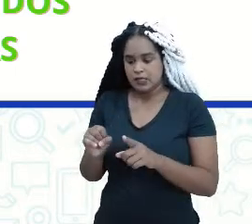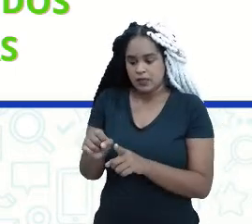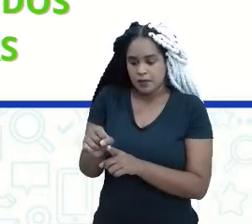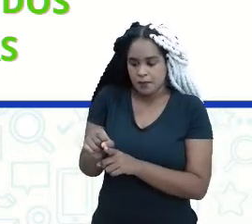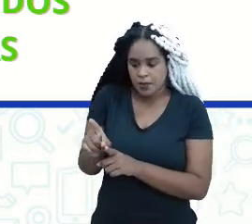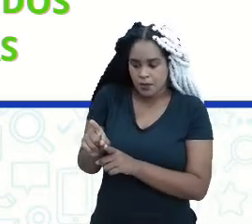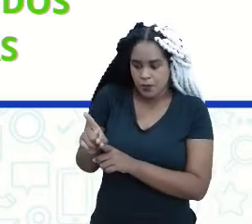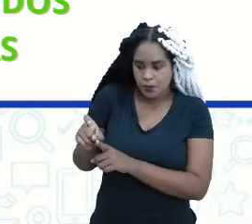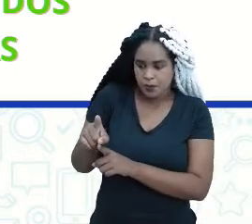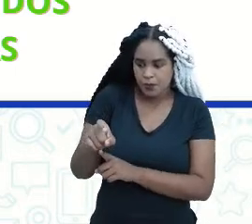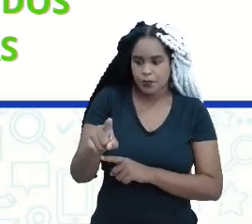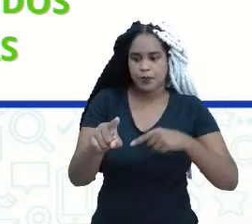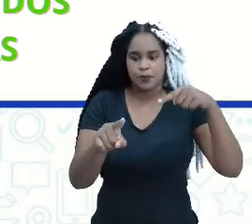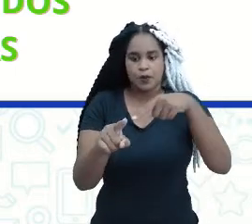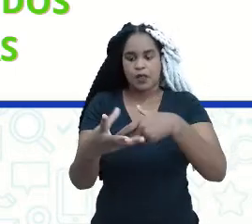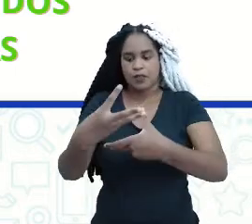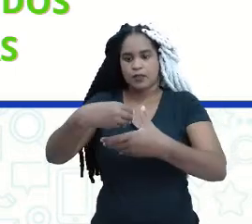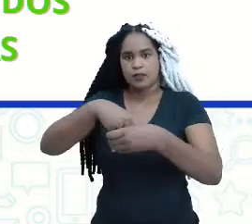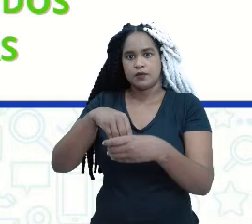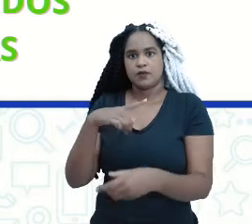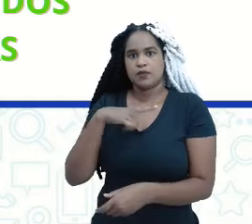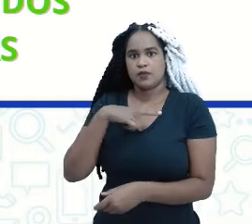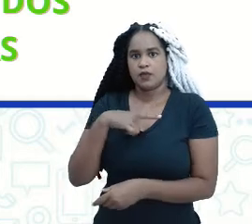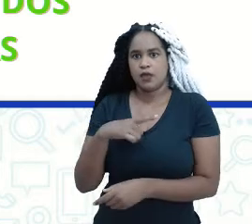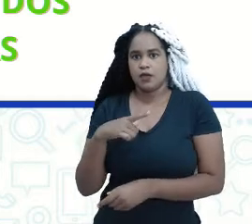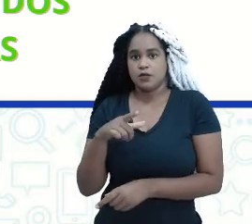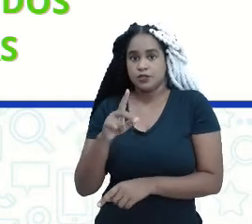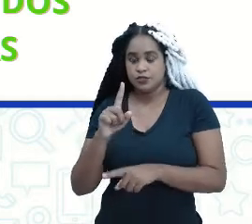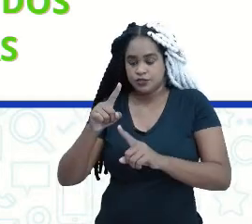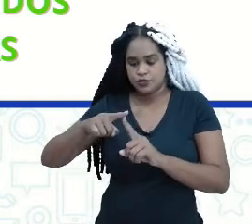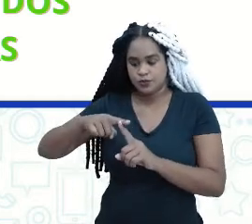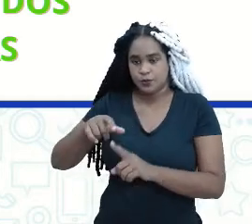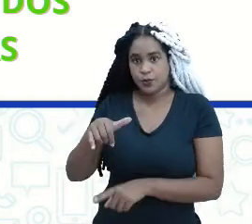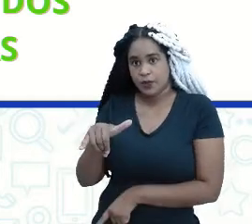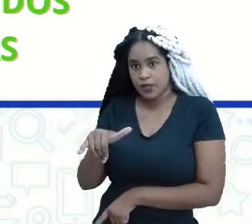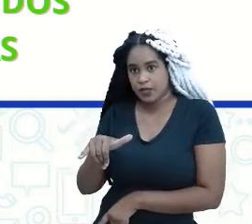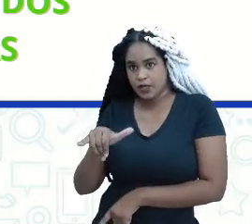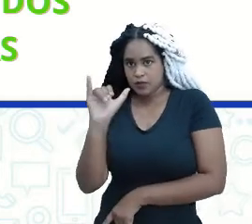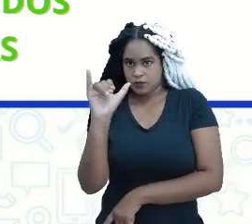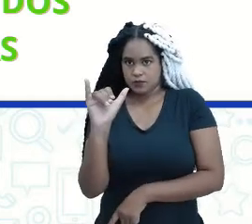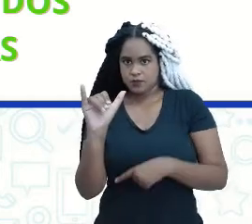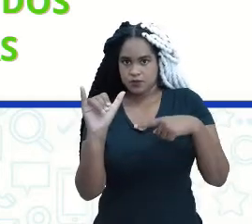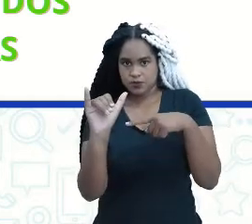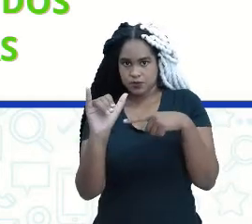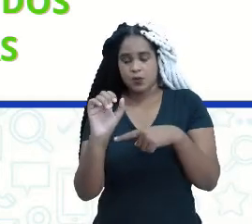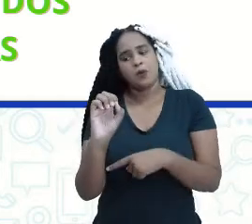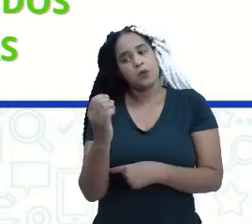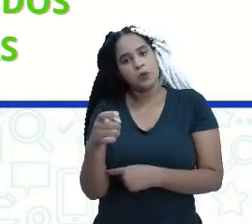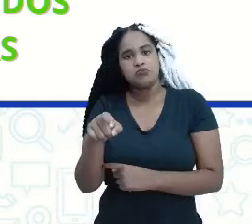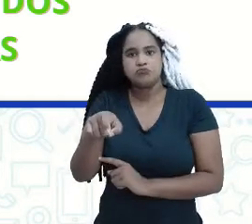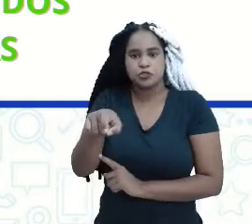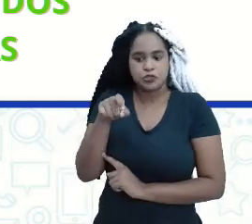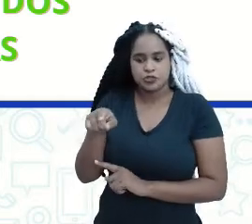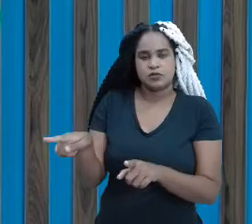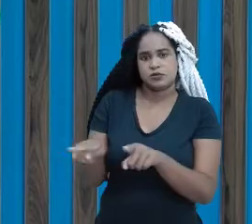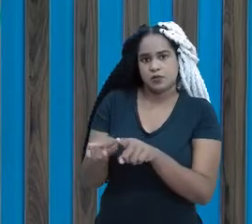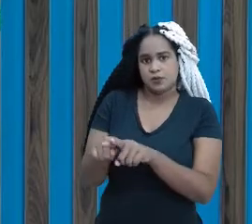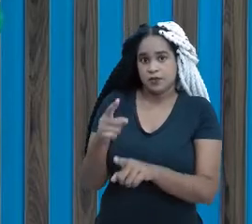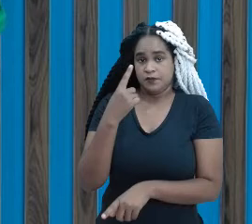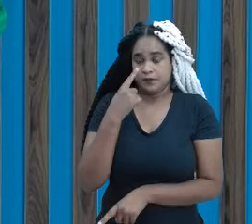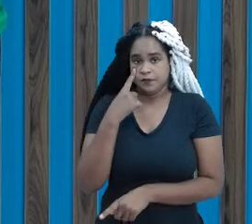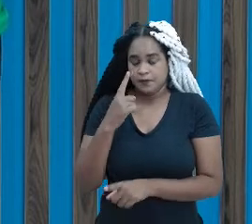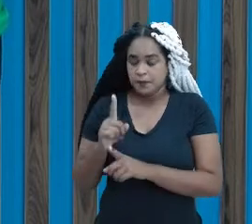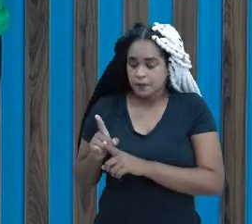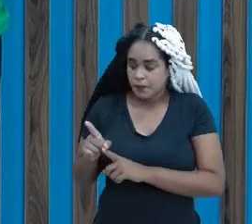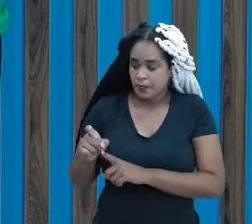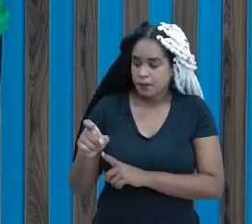dos espermatozoides, tá certo? Então, a gente sabe que o espermatozoide, ou seja, o gameta